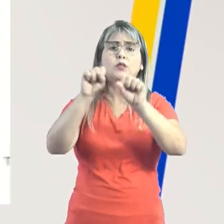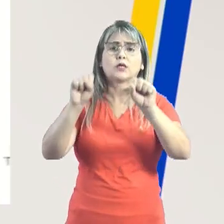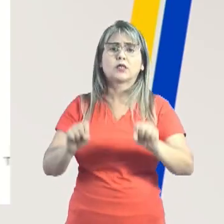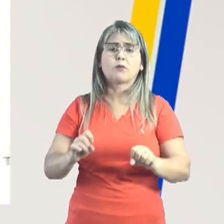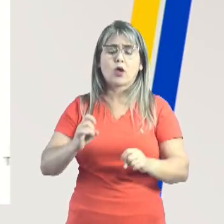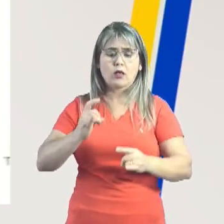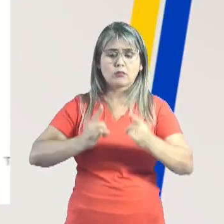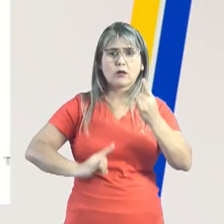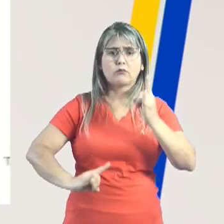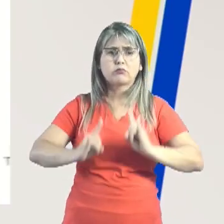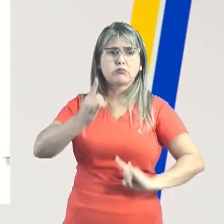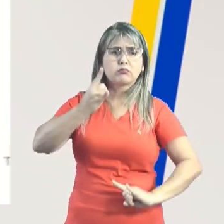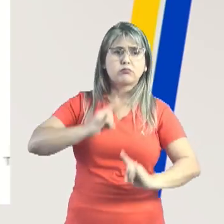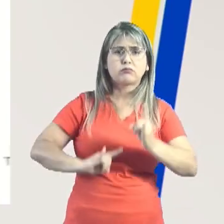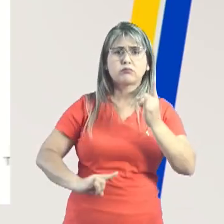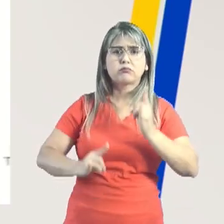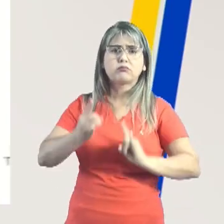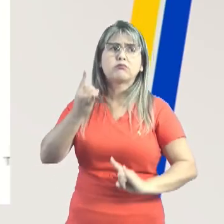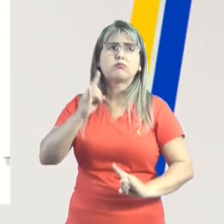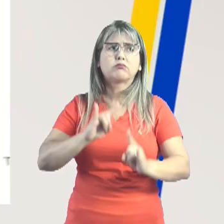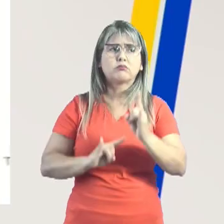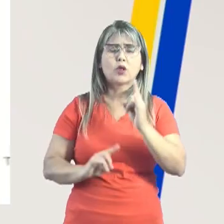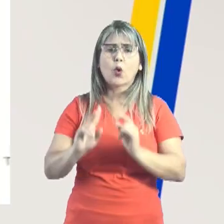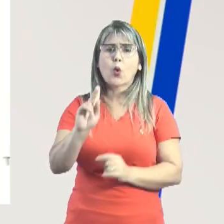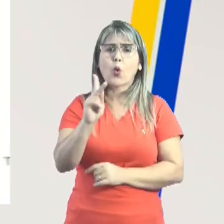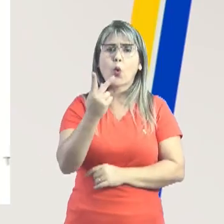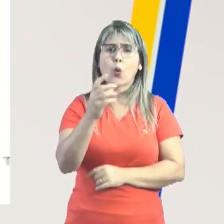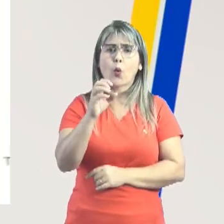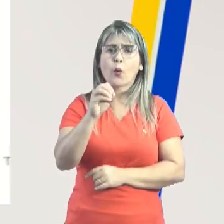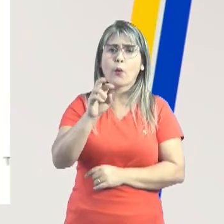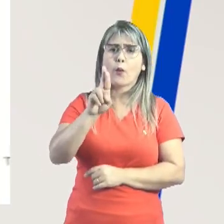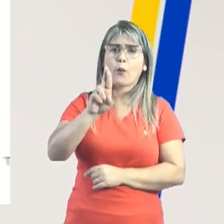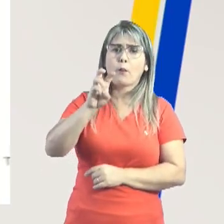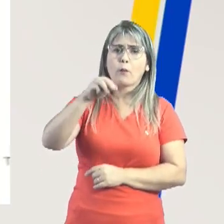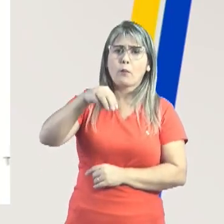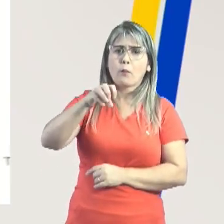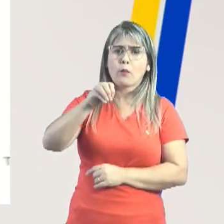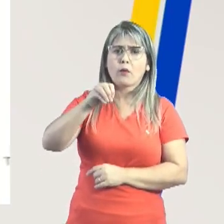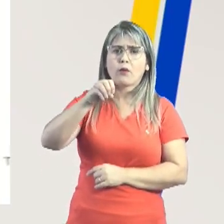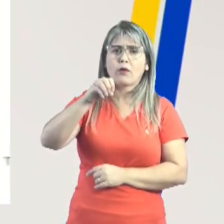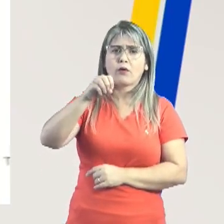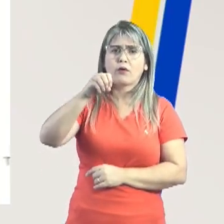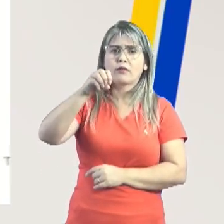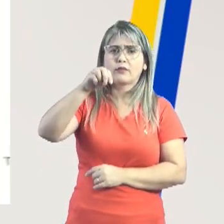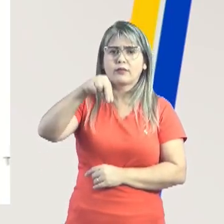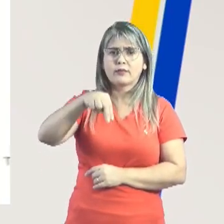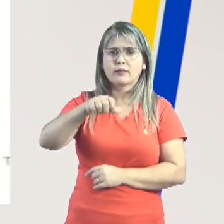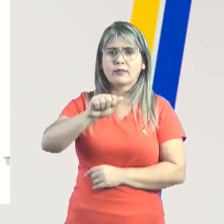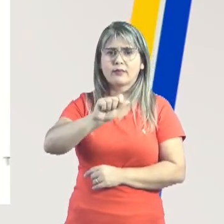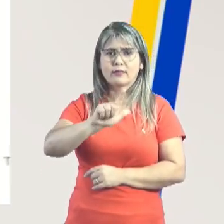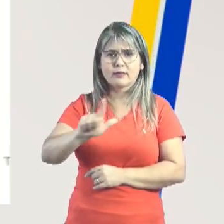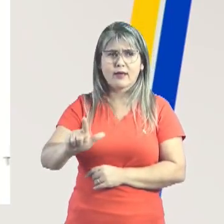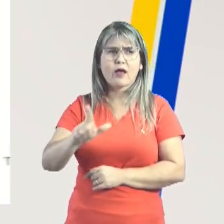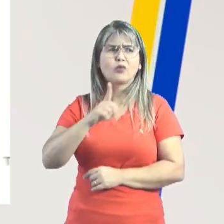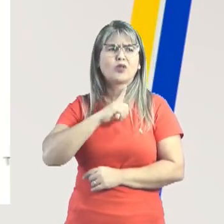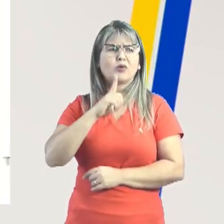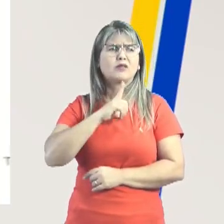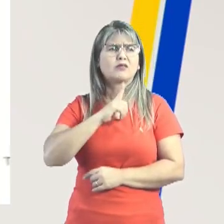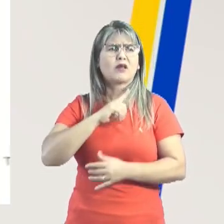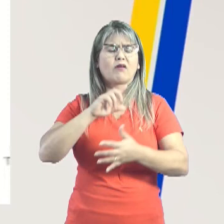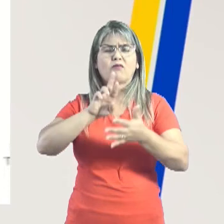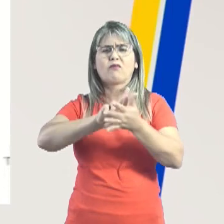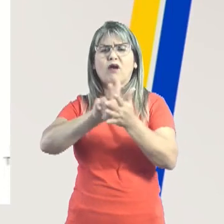de compor algumas glândulas, essas glândulas, por exemplo, a hipófise, a tireoide, a paratireoide, localizada